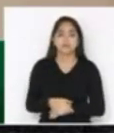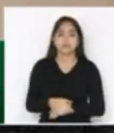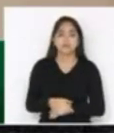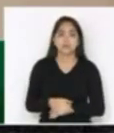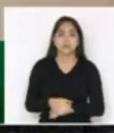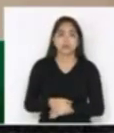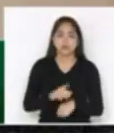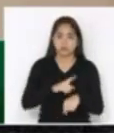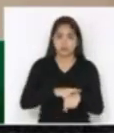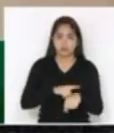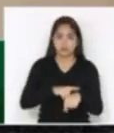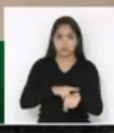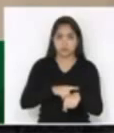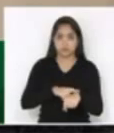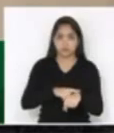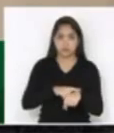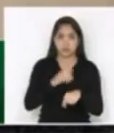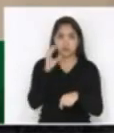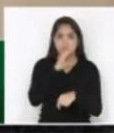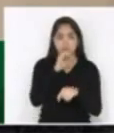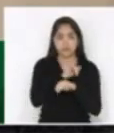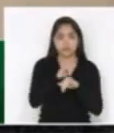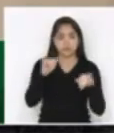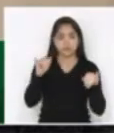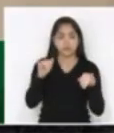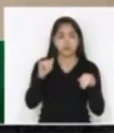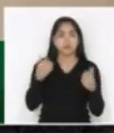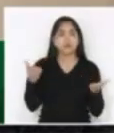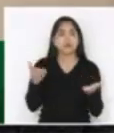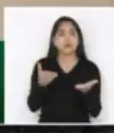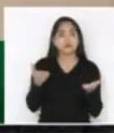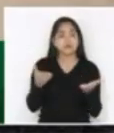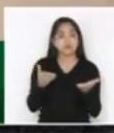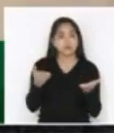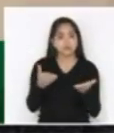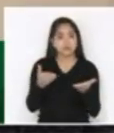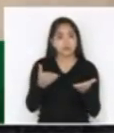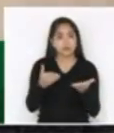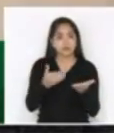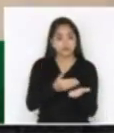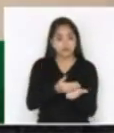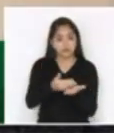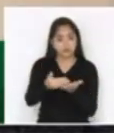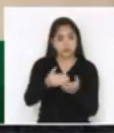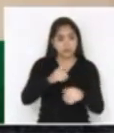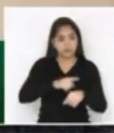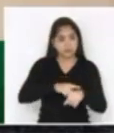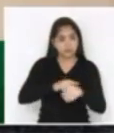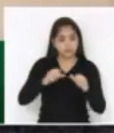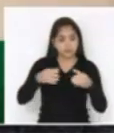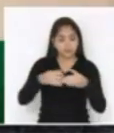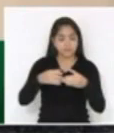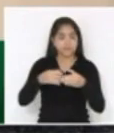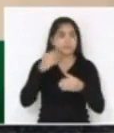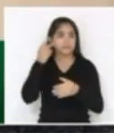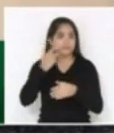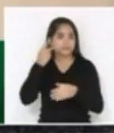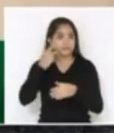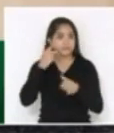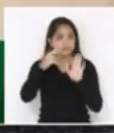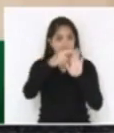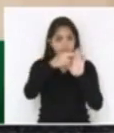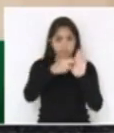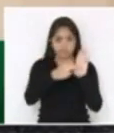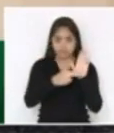utilizou o seu tempo em breves comunicações. Agora nós vamos adentrar o horário dos partidos políticos, conforme determina o